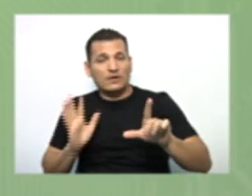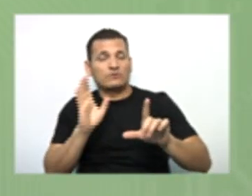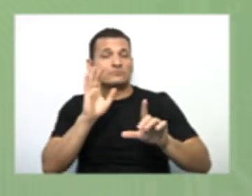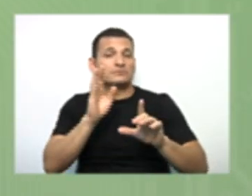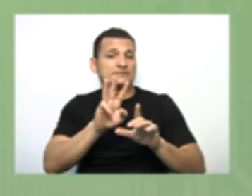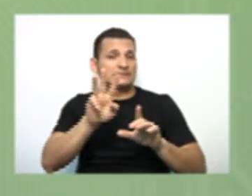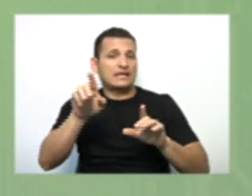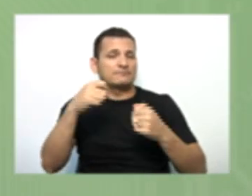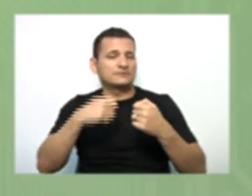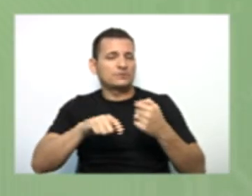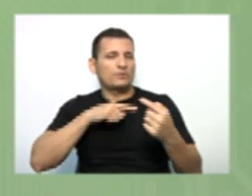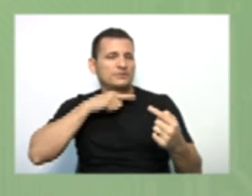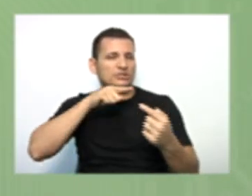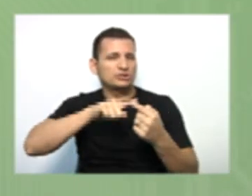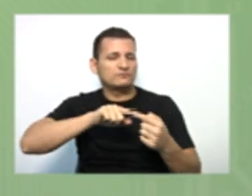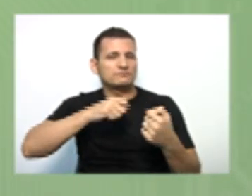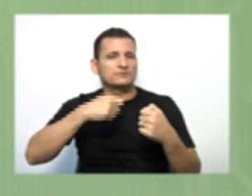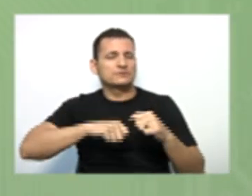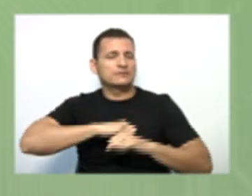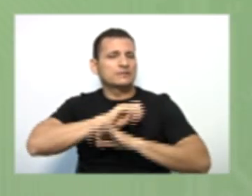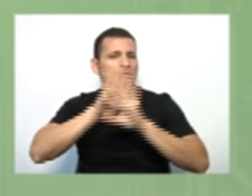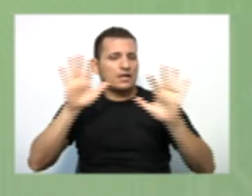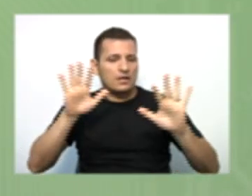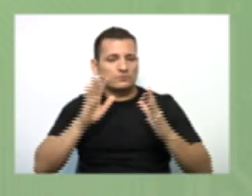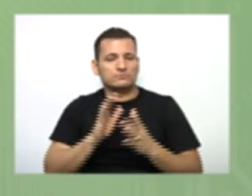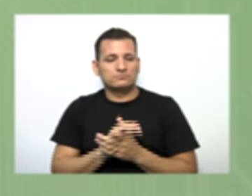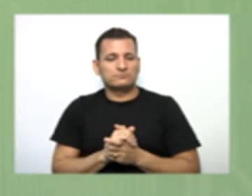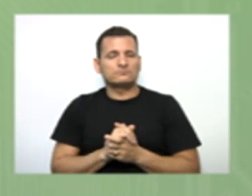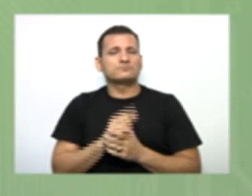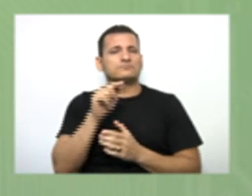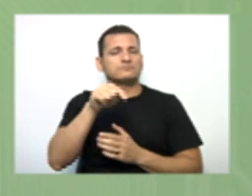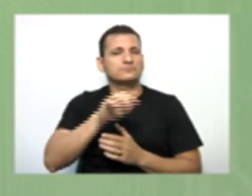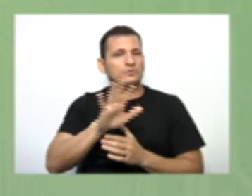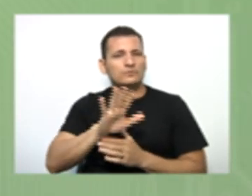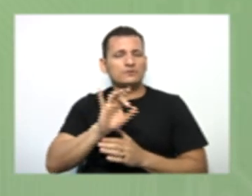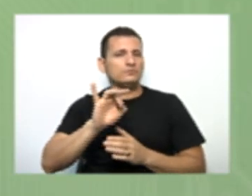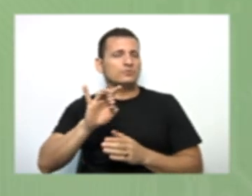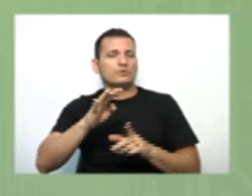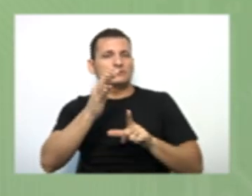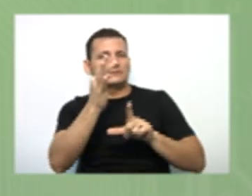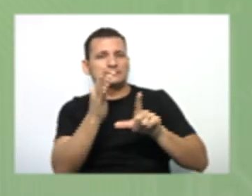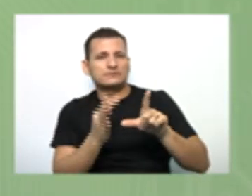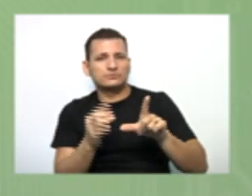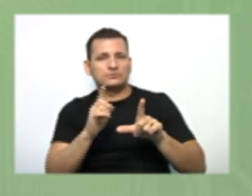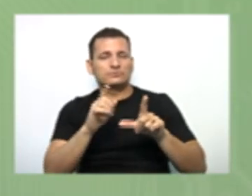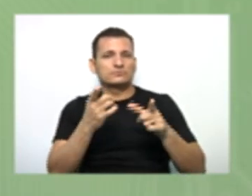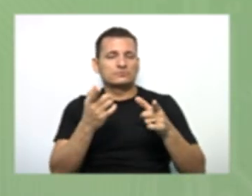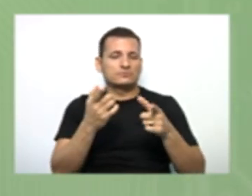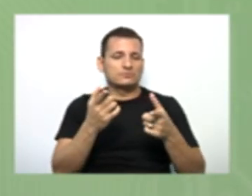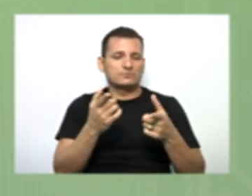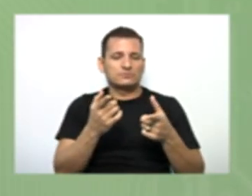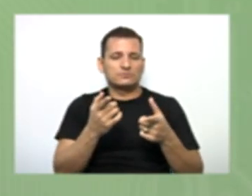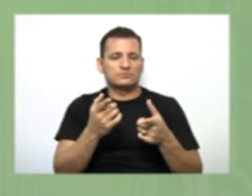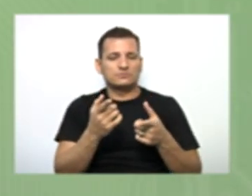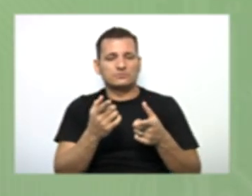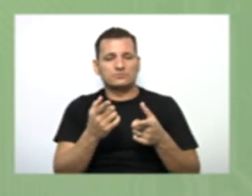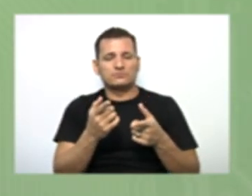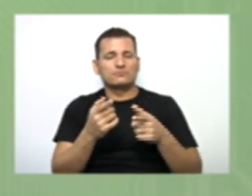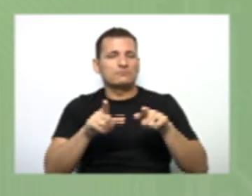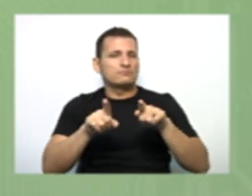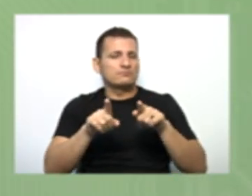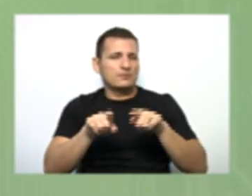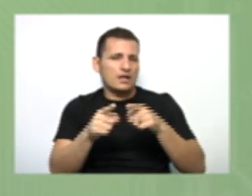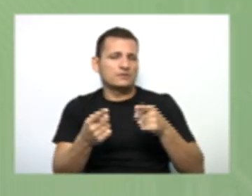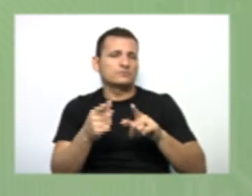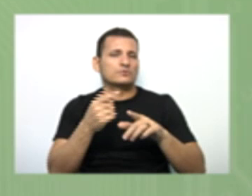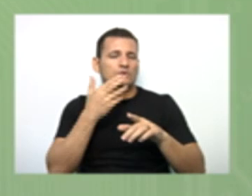e claro. Isso aqui vale não só para o texto, não só para isso aqui, mas vale